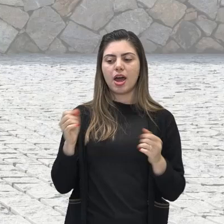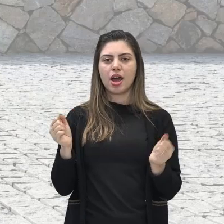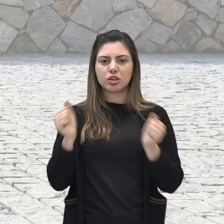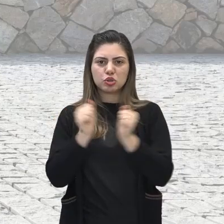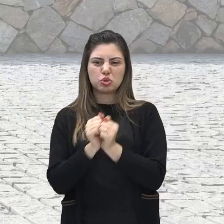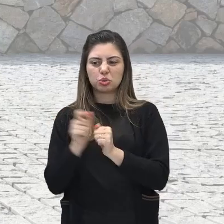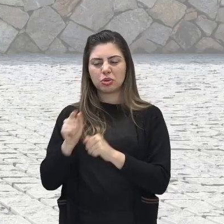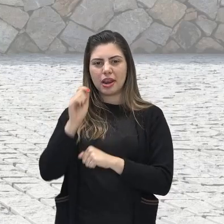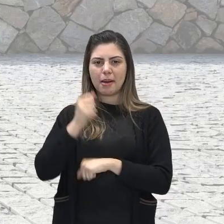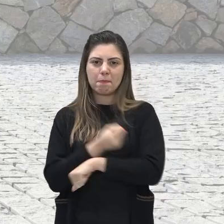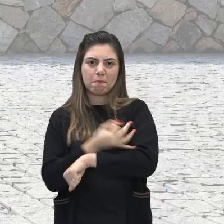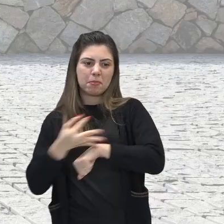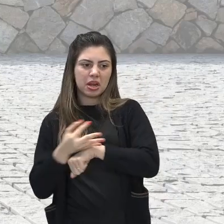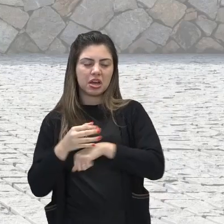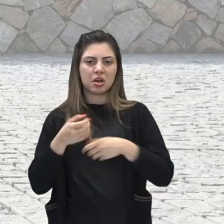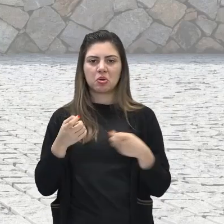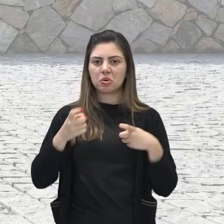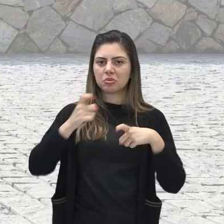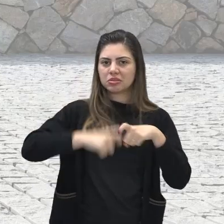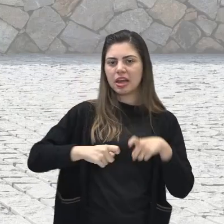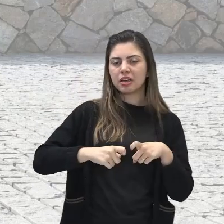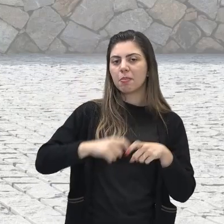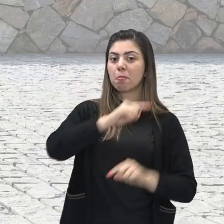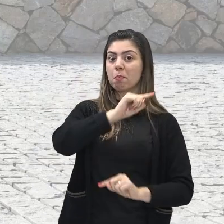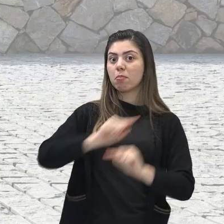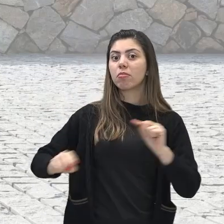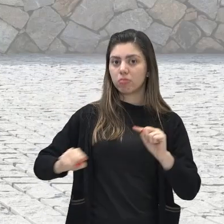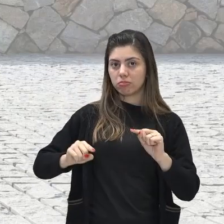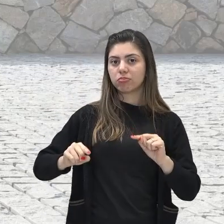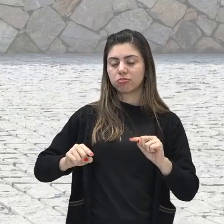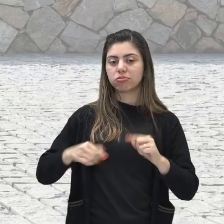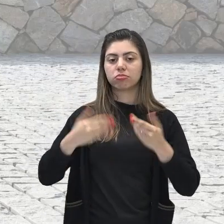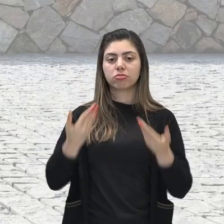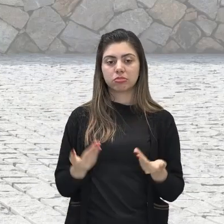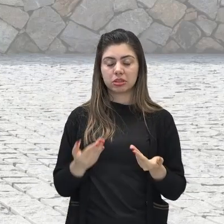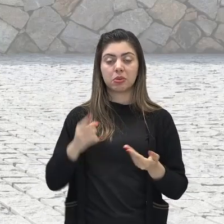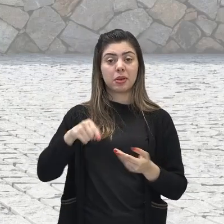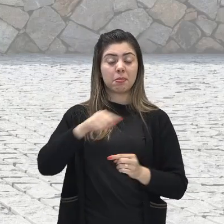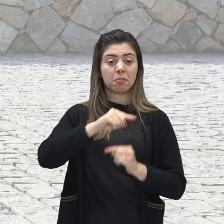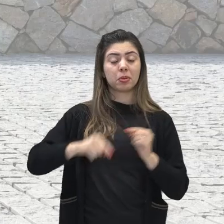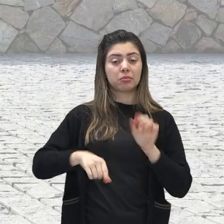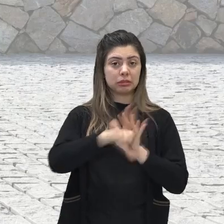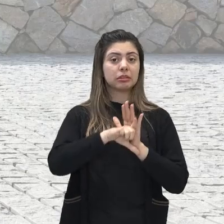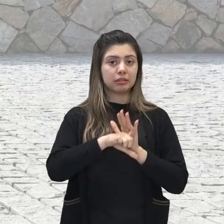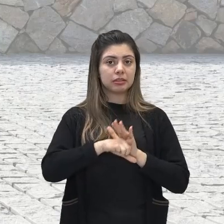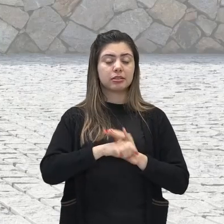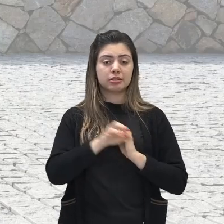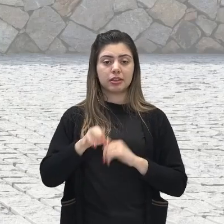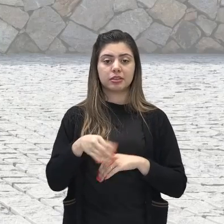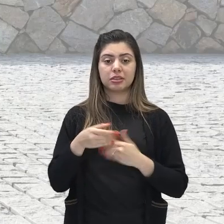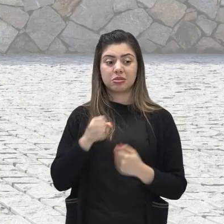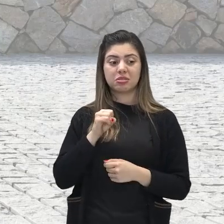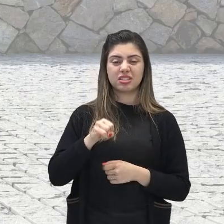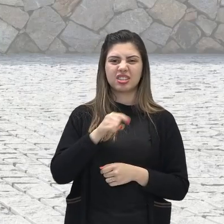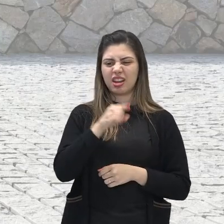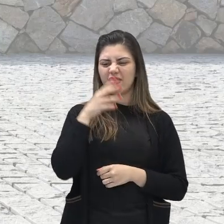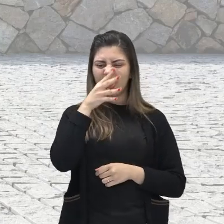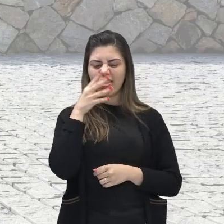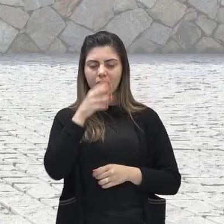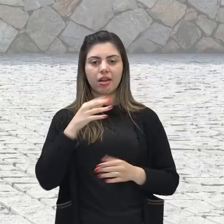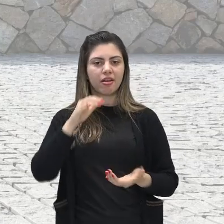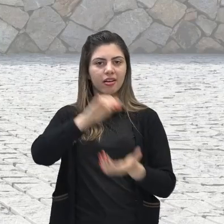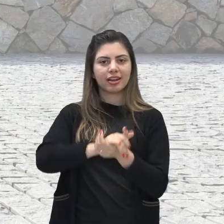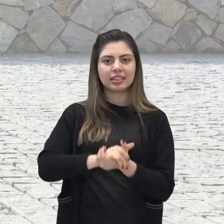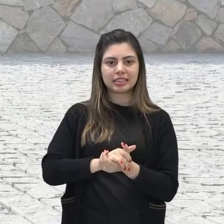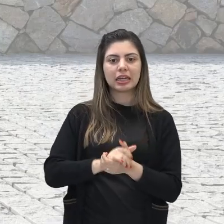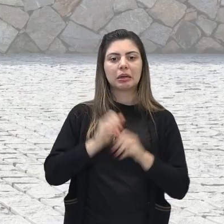filhos ou se relacionassem sexualmente com pessoas brancas. Então isso era expressamente proibido. Quem desrespeitava essa lei